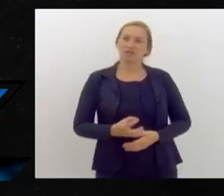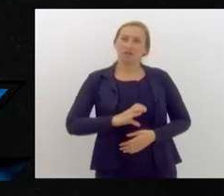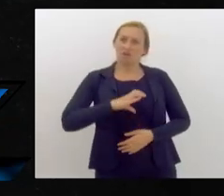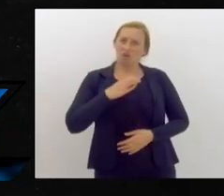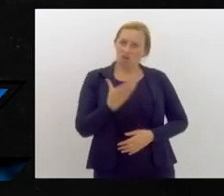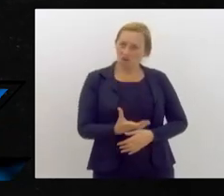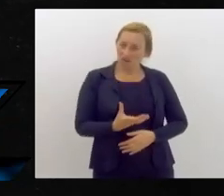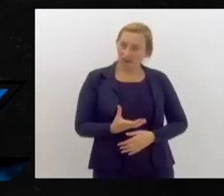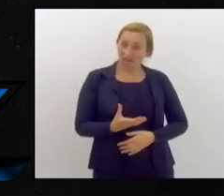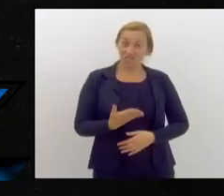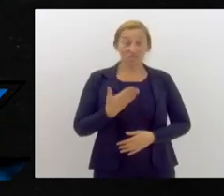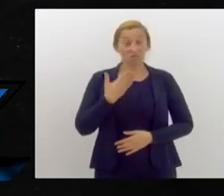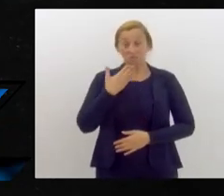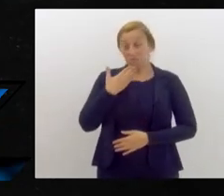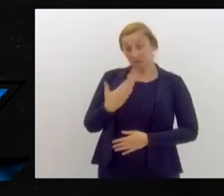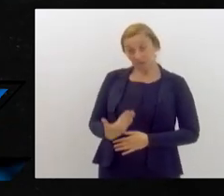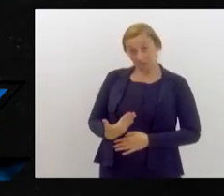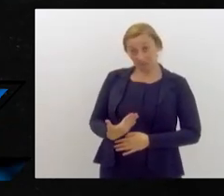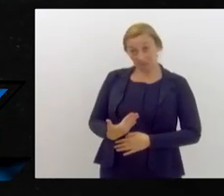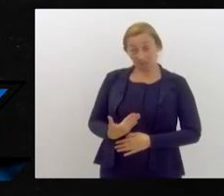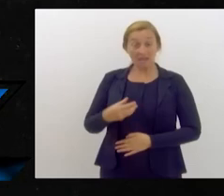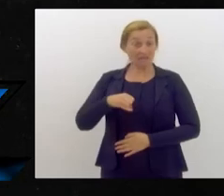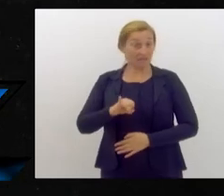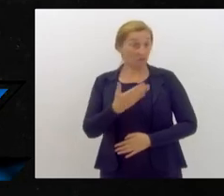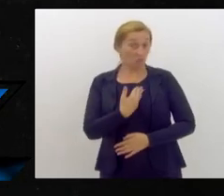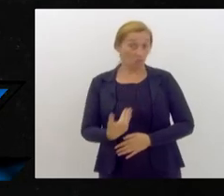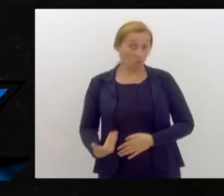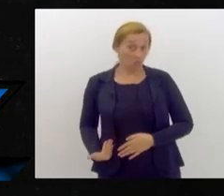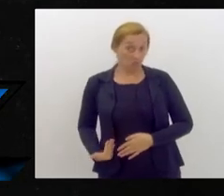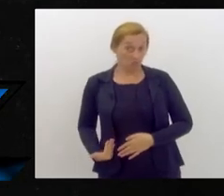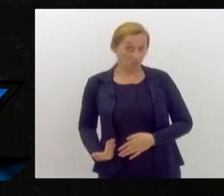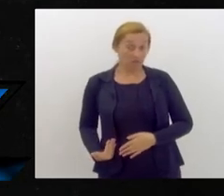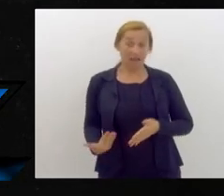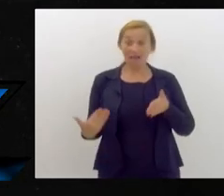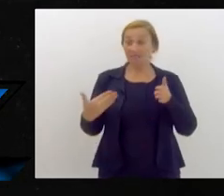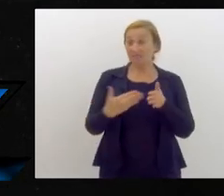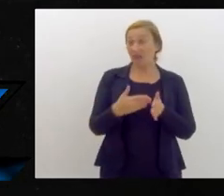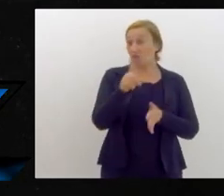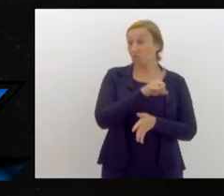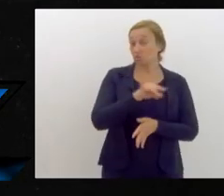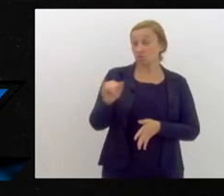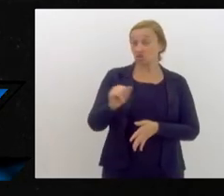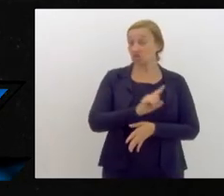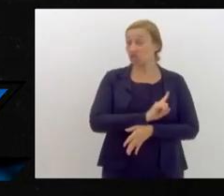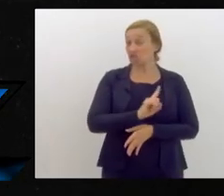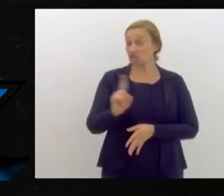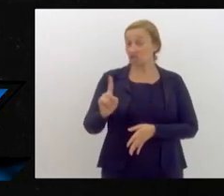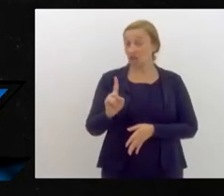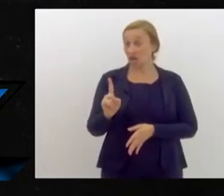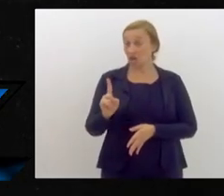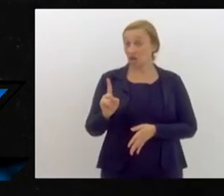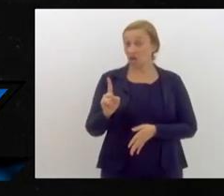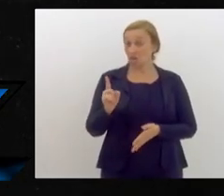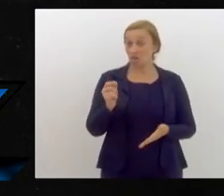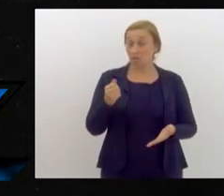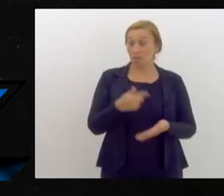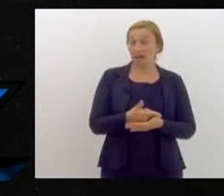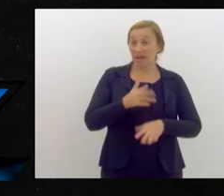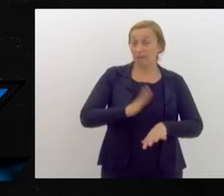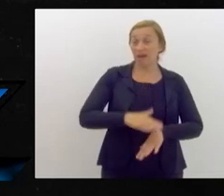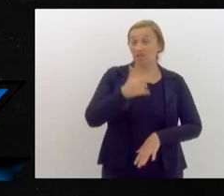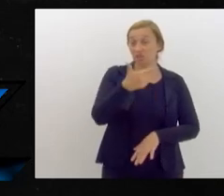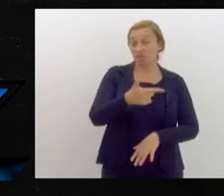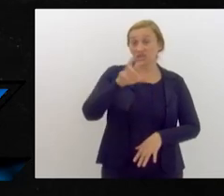de sugerir que se o governo até uma determinada data não aportar mais de 250 milhões